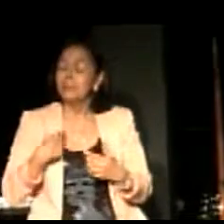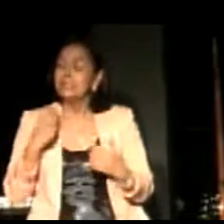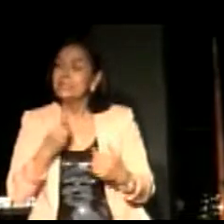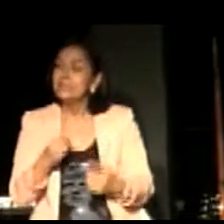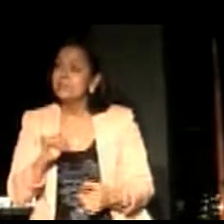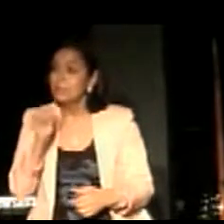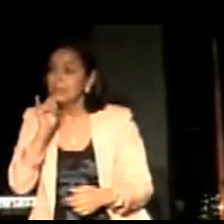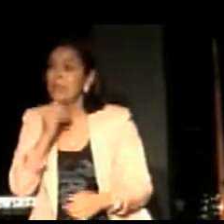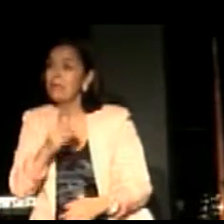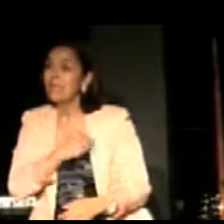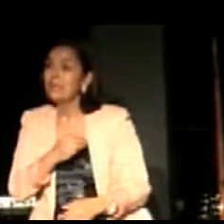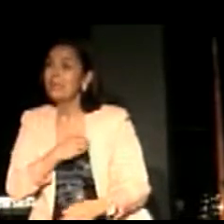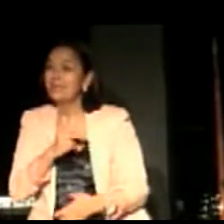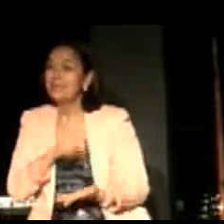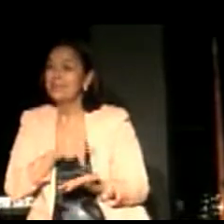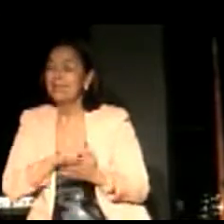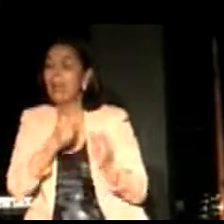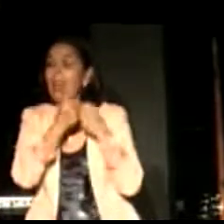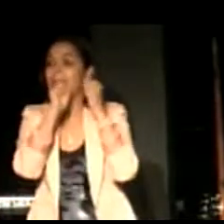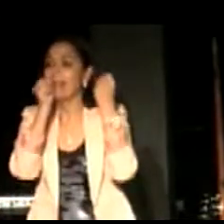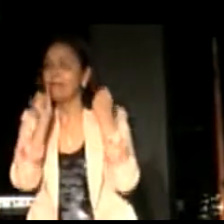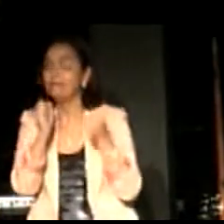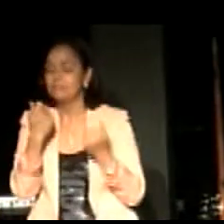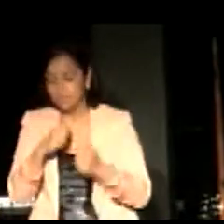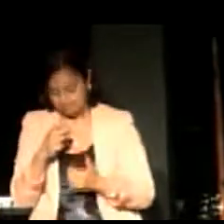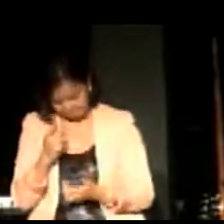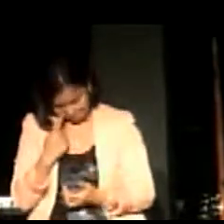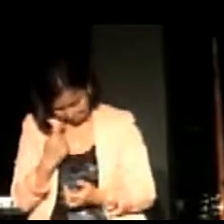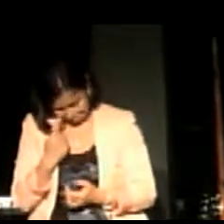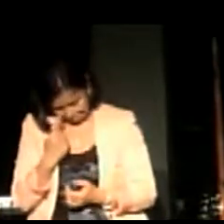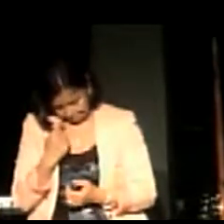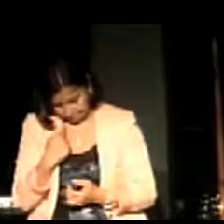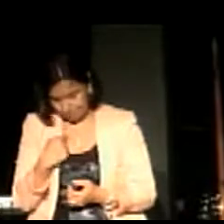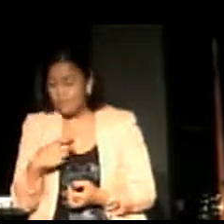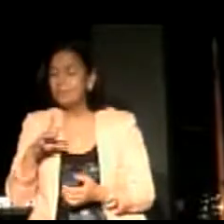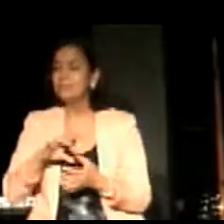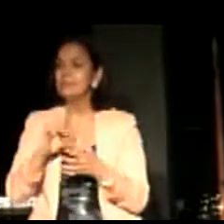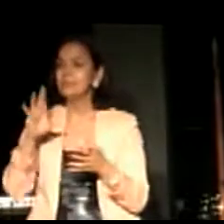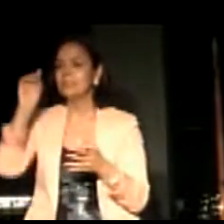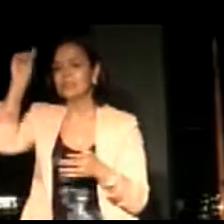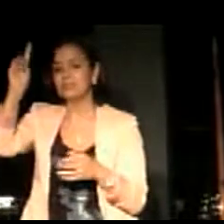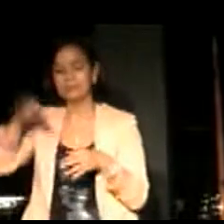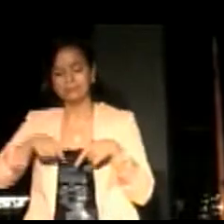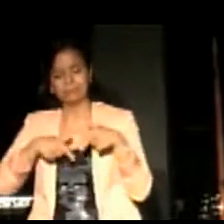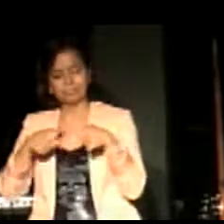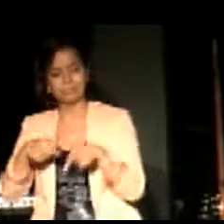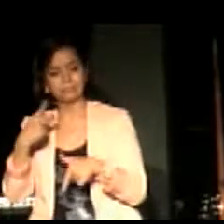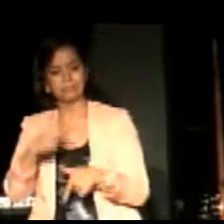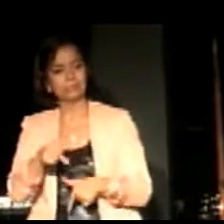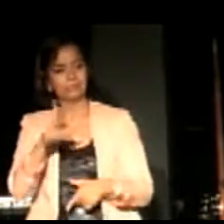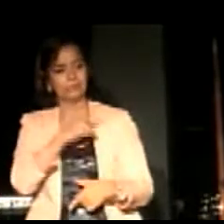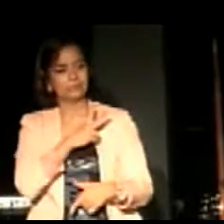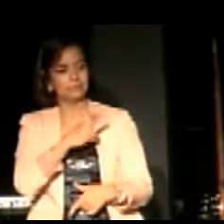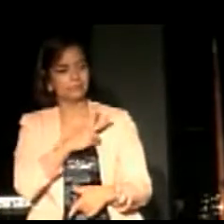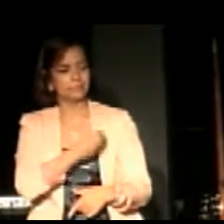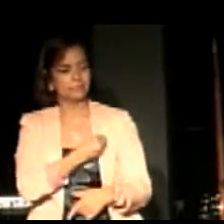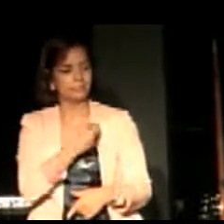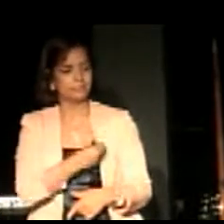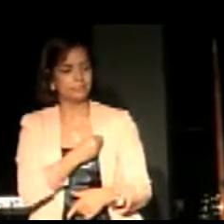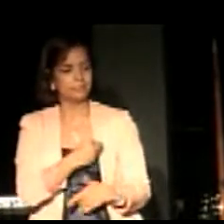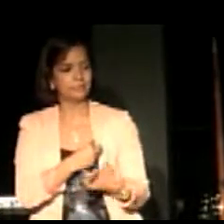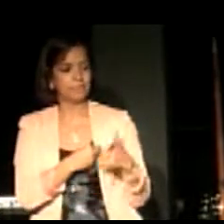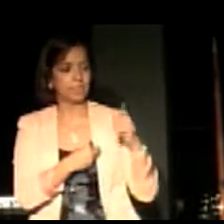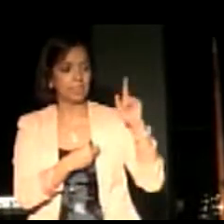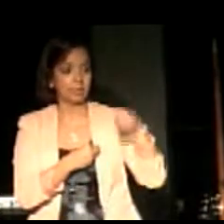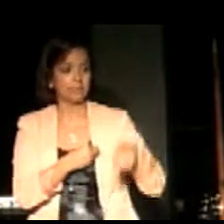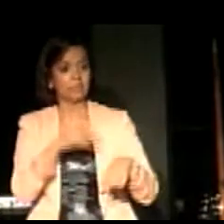pecado, lamente esse pecado e se disponha a deixar Deus agir no seu íntimo. É isso